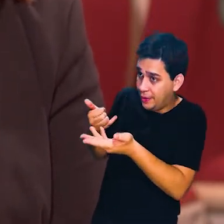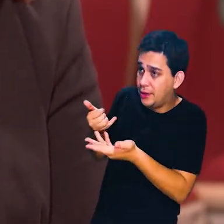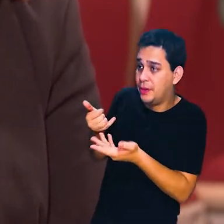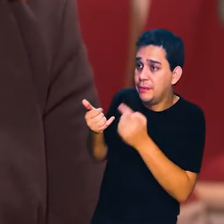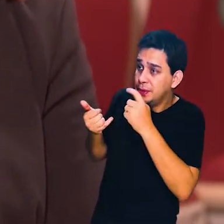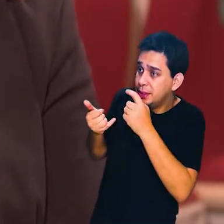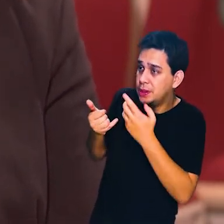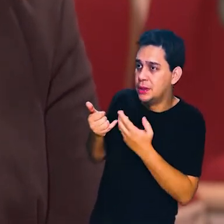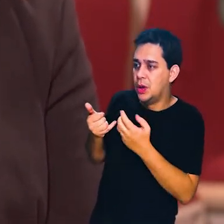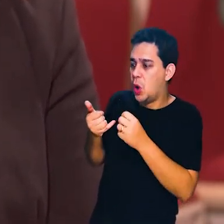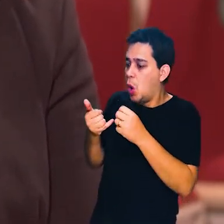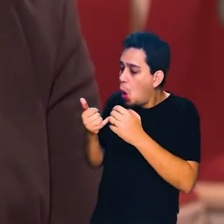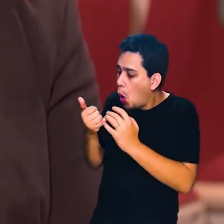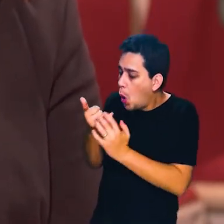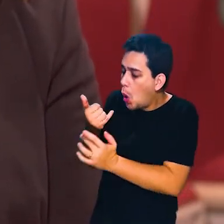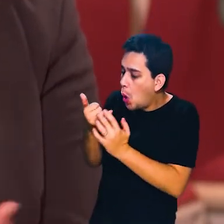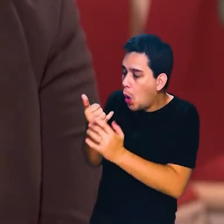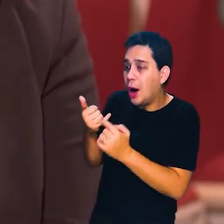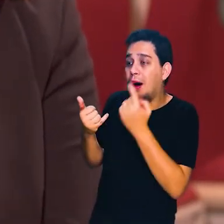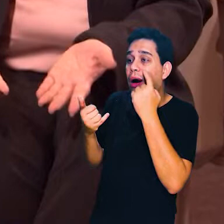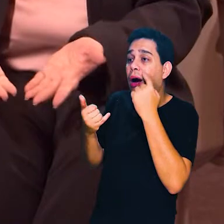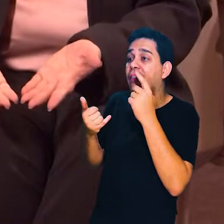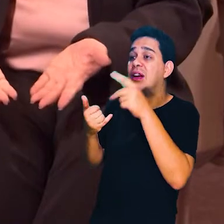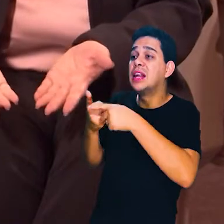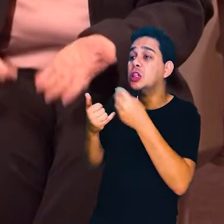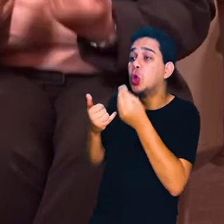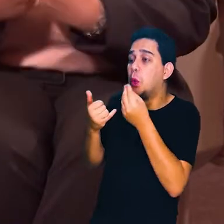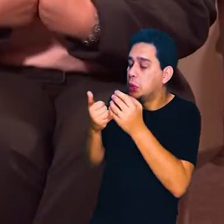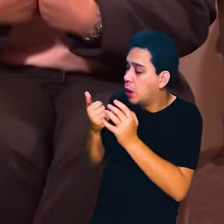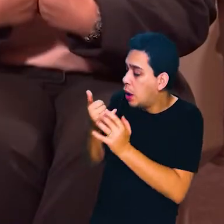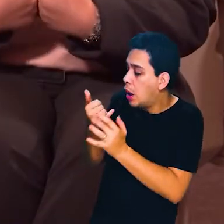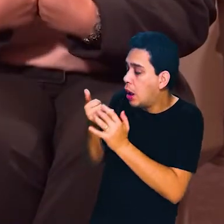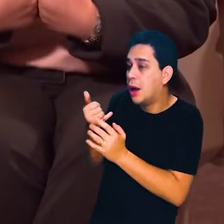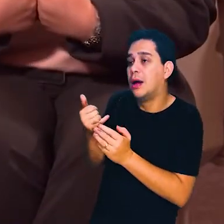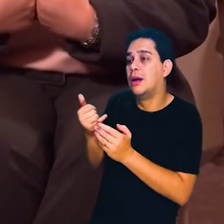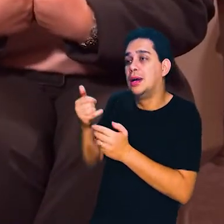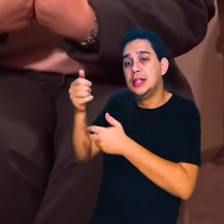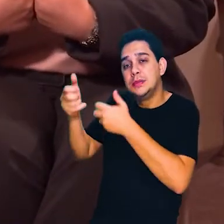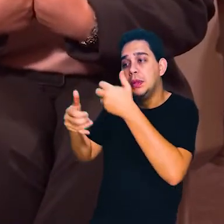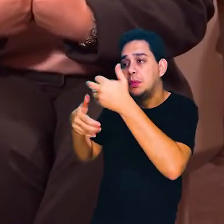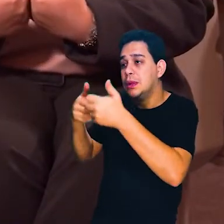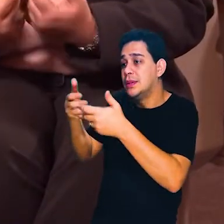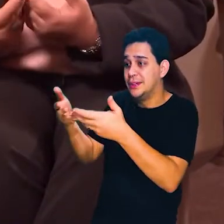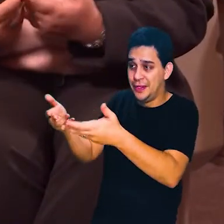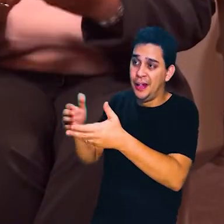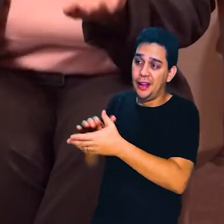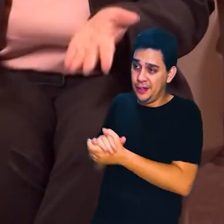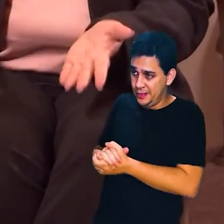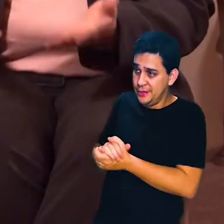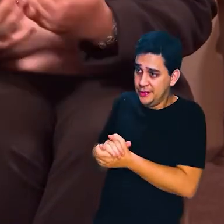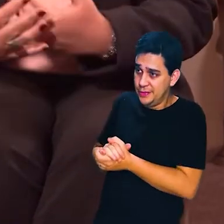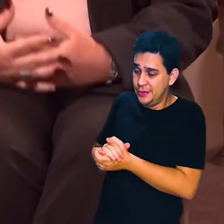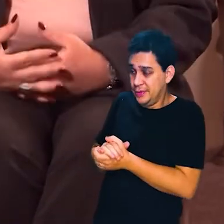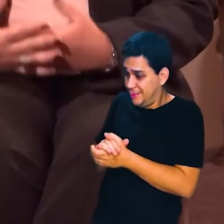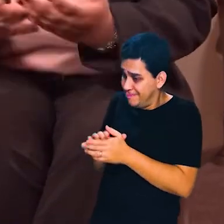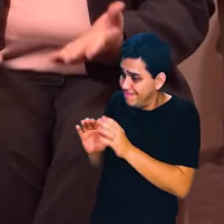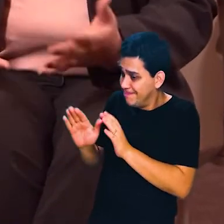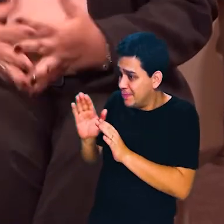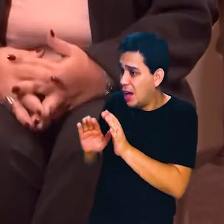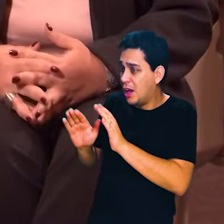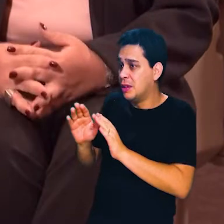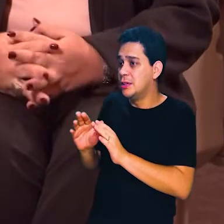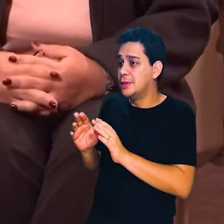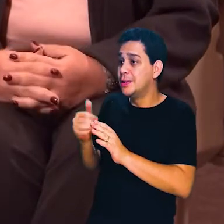ou se é falsa e quando for mostrar àquela pessoa que lhe repassou, mostrar que aquilo ali